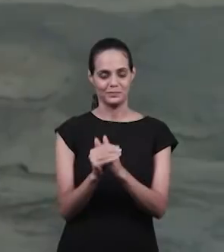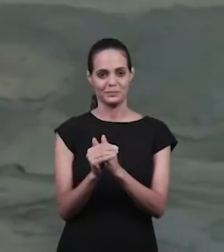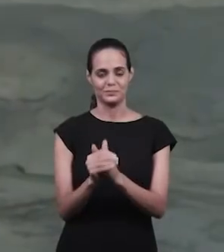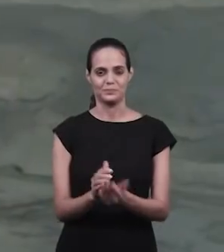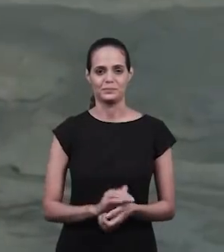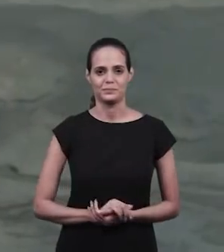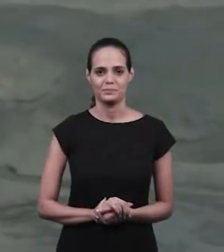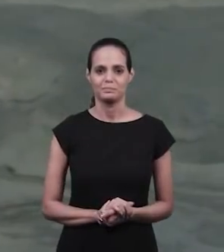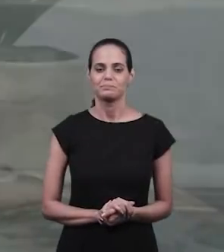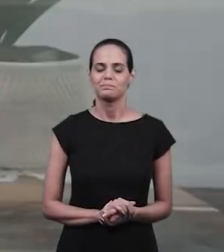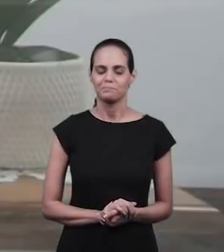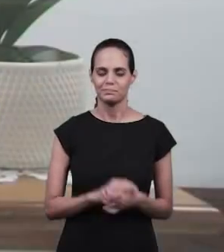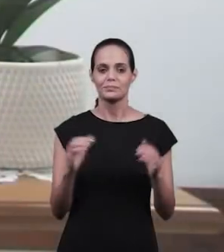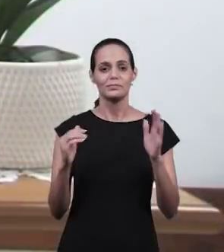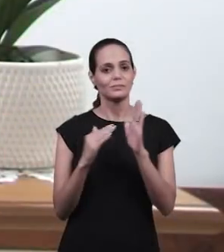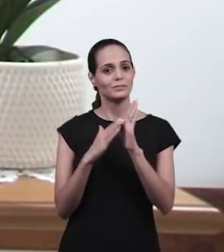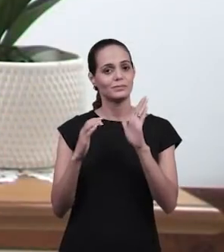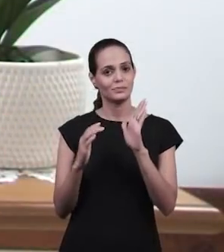Consolador.